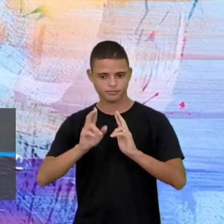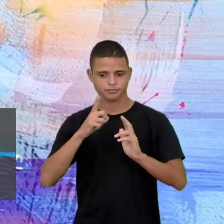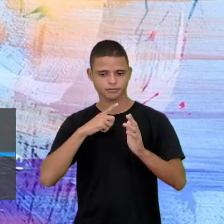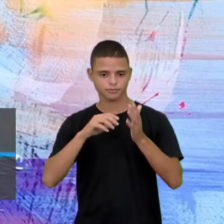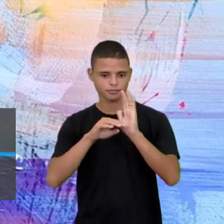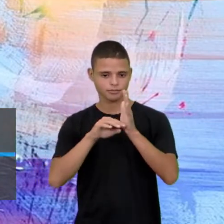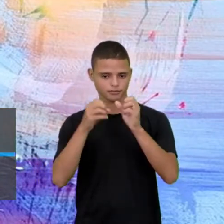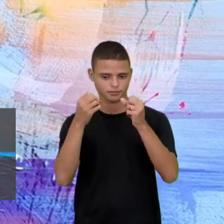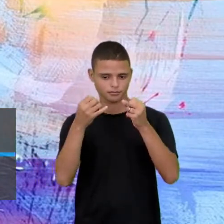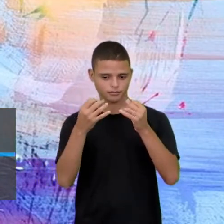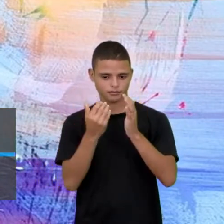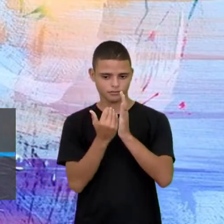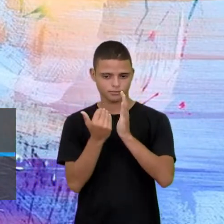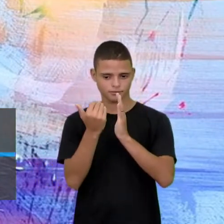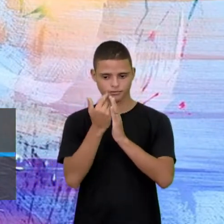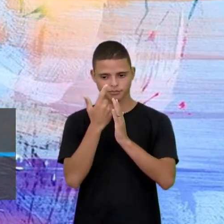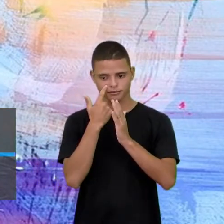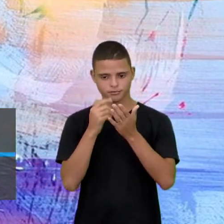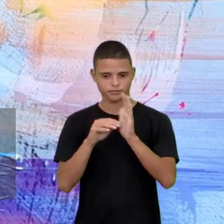essa construção do design.